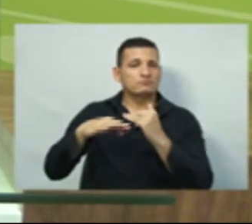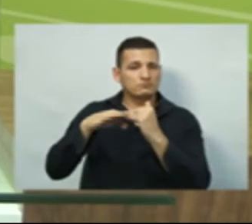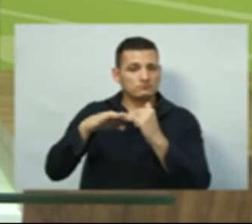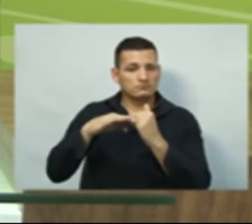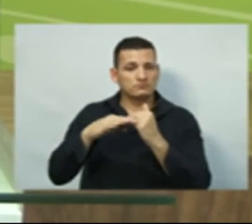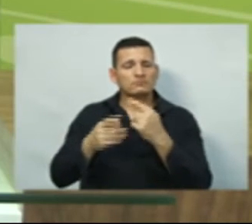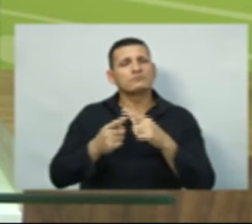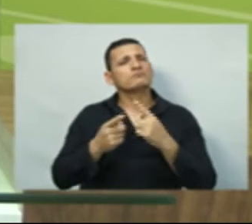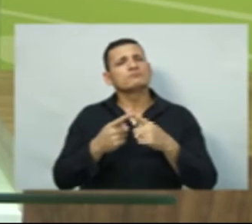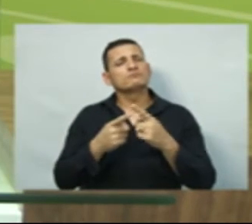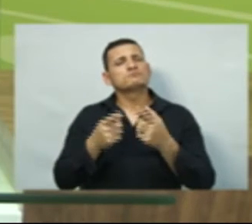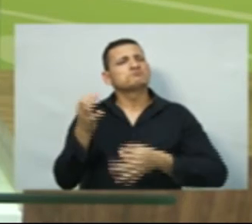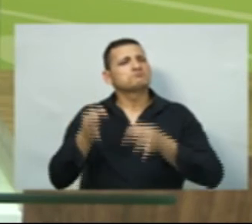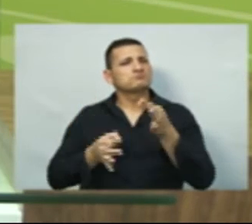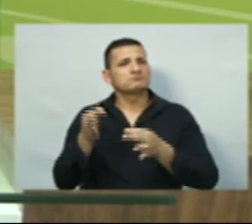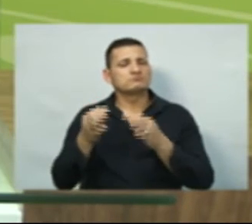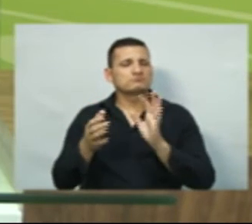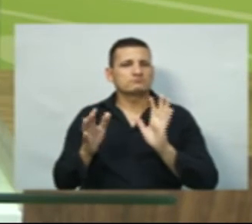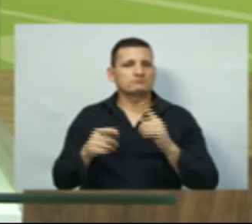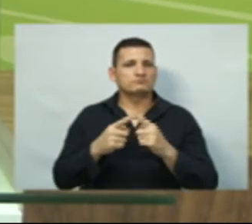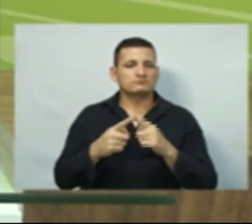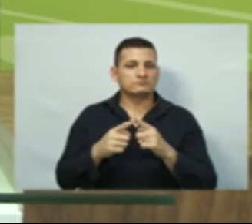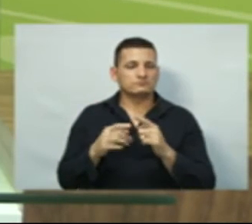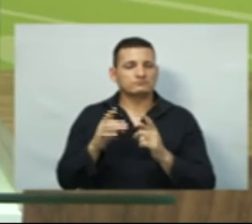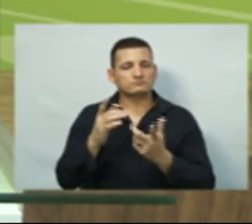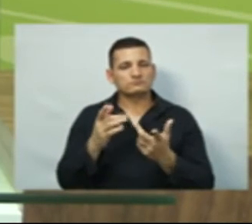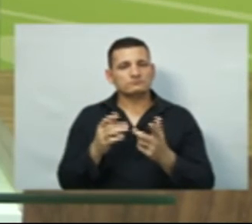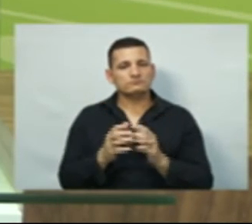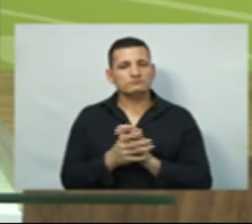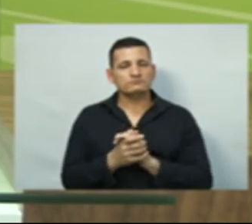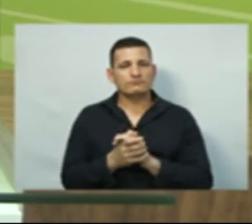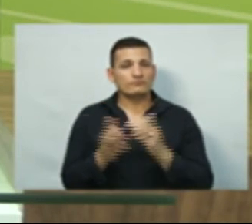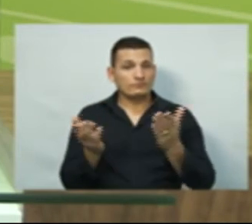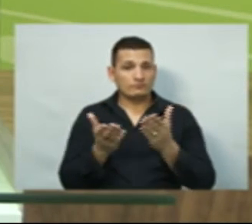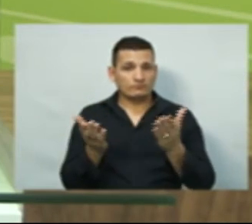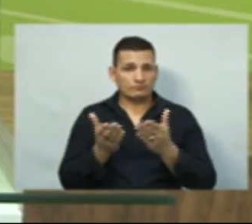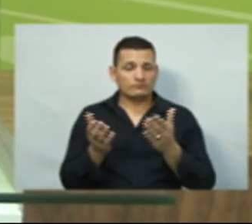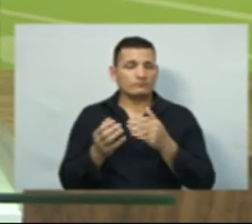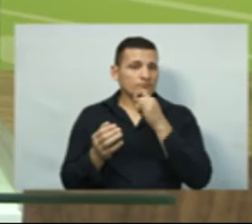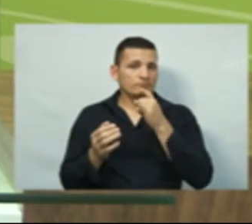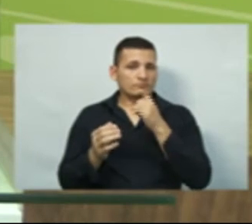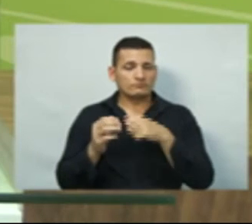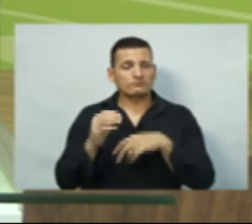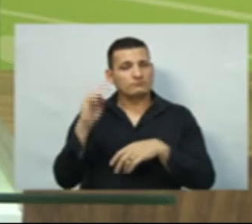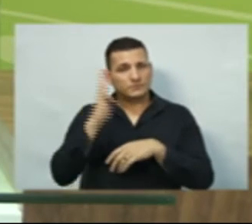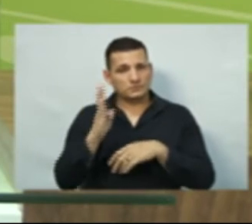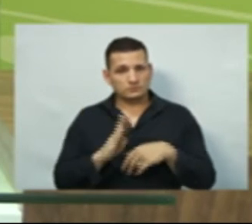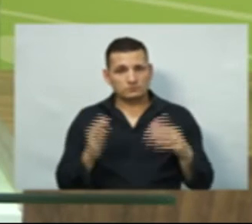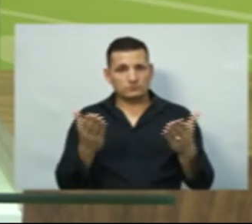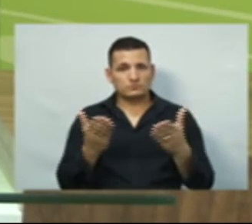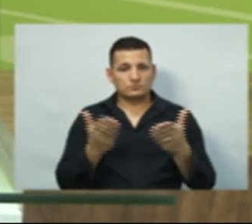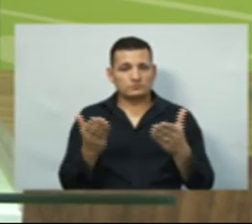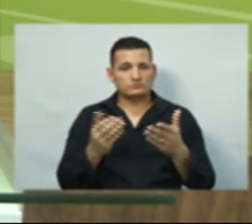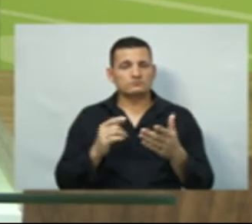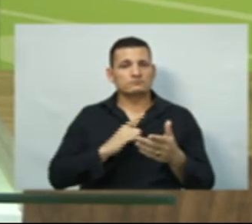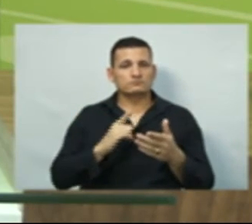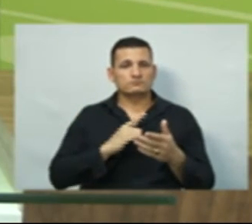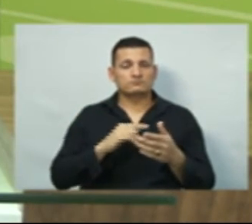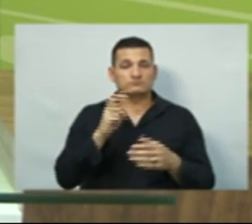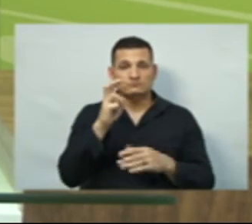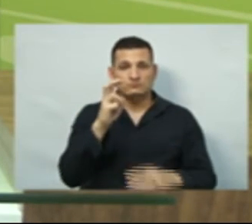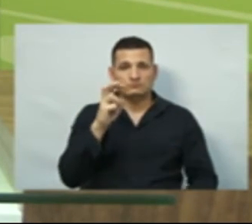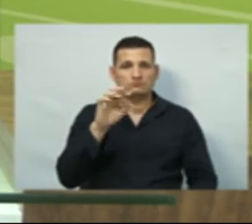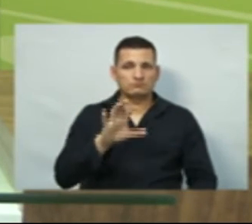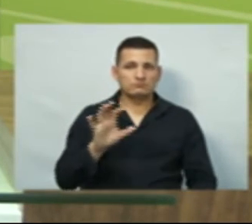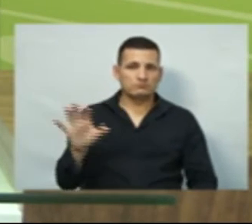de justiça? Se a gente for agora considerar o país continental que nós temos, o Brasil, a gente tem 5